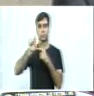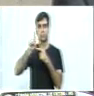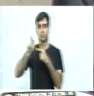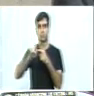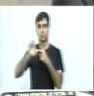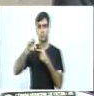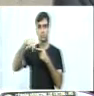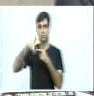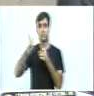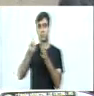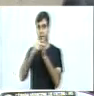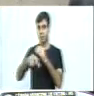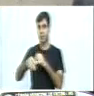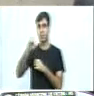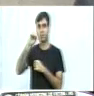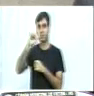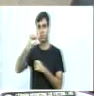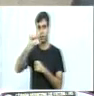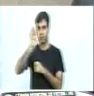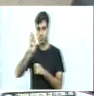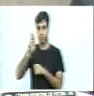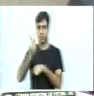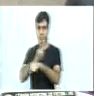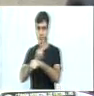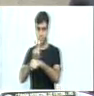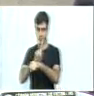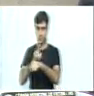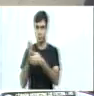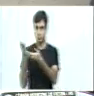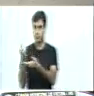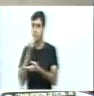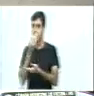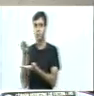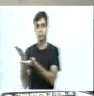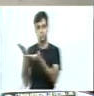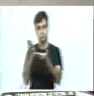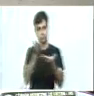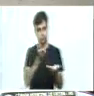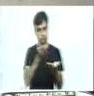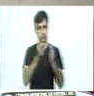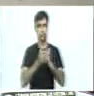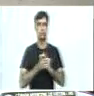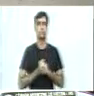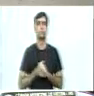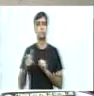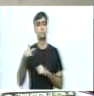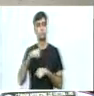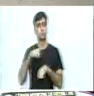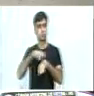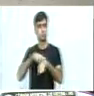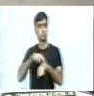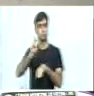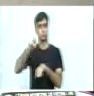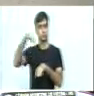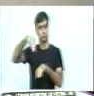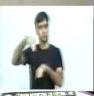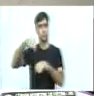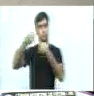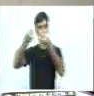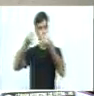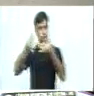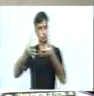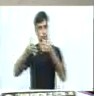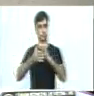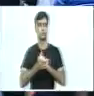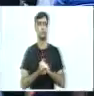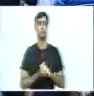em nome da OAB Viçosa. Dr. Leonardo, seja bem-vindo. O senhor tem 5 minutos para o uso da tribuna.